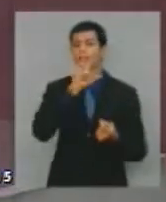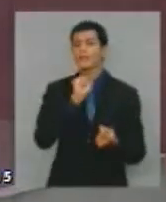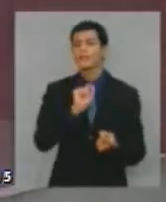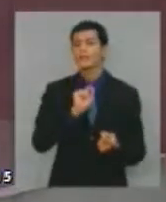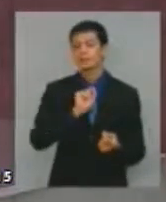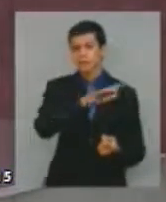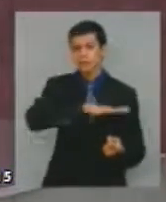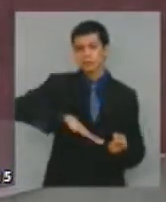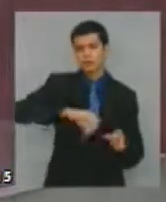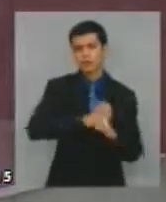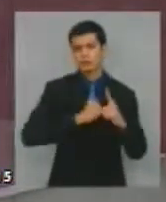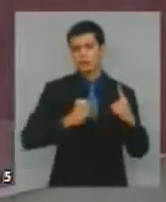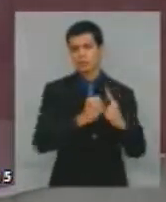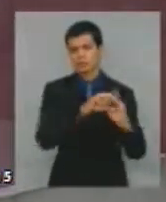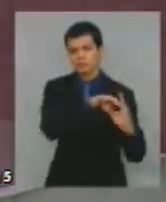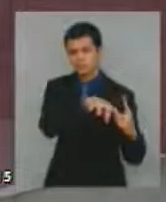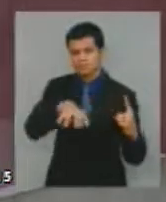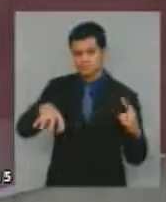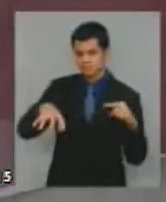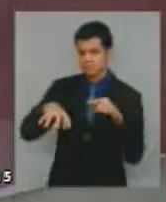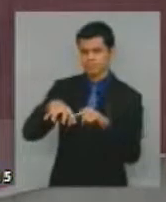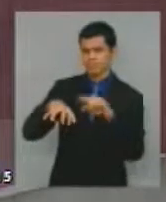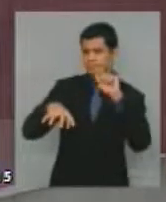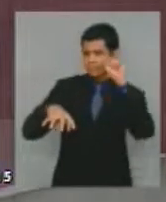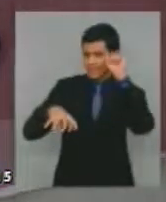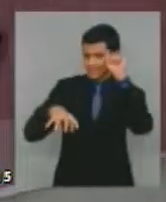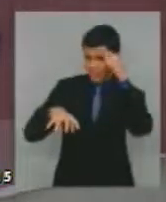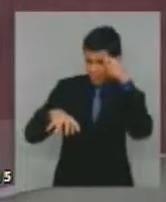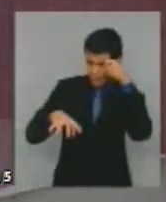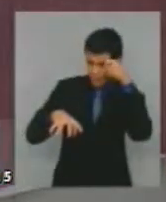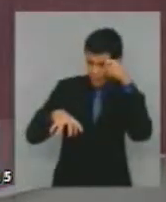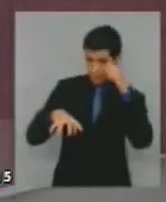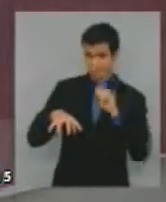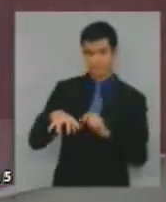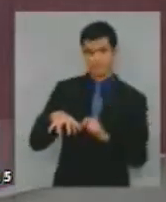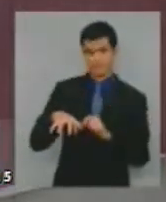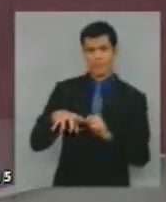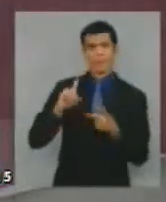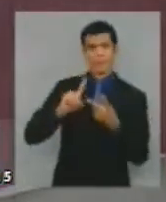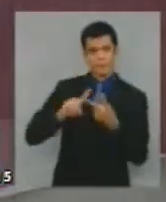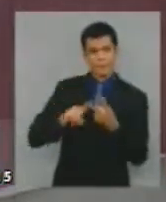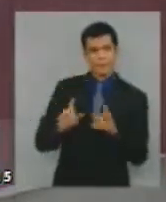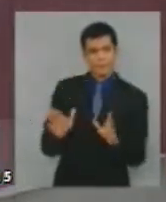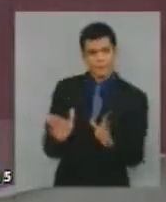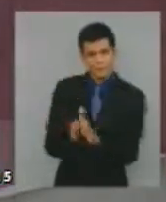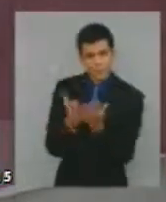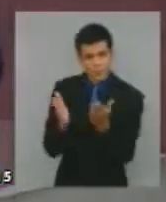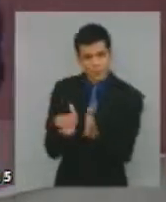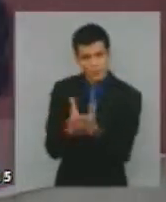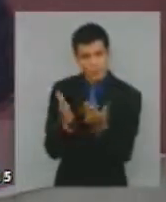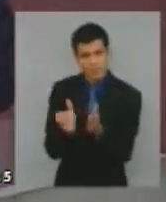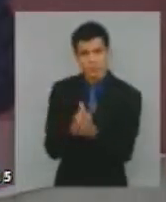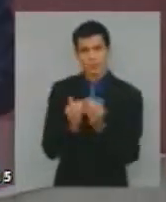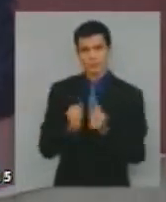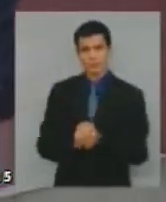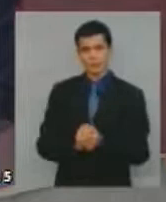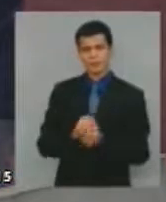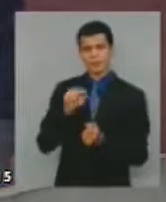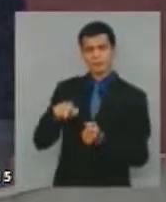grande maioria, habitantes da periferia urbana, na sua gigantesca maioria, do sexo